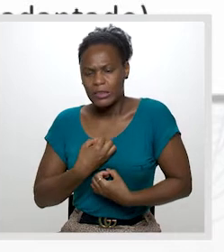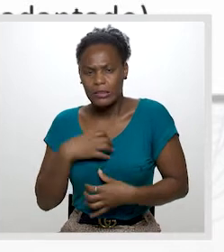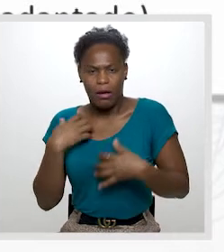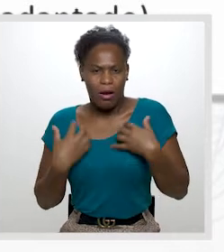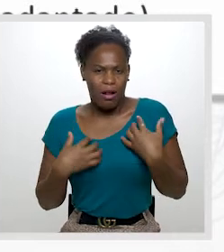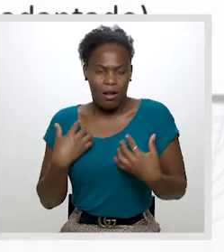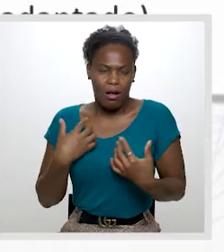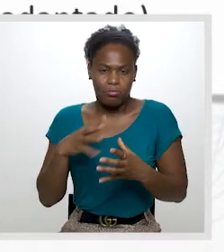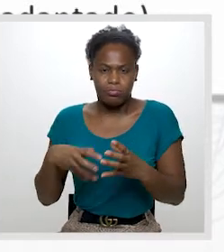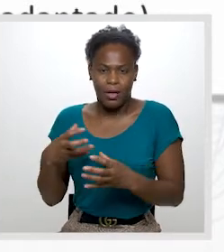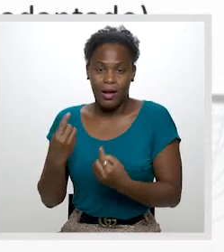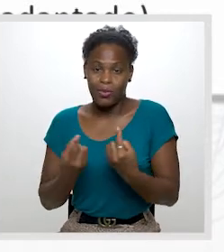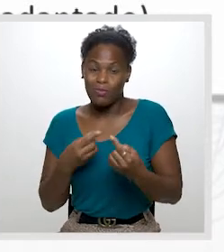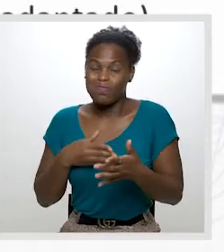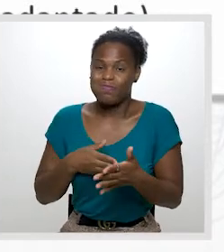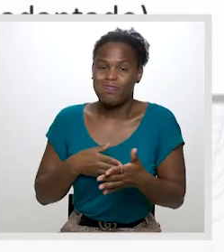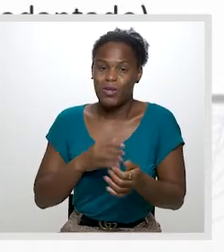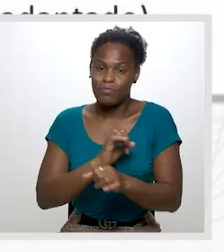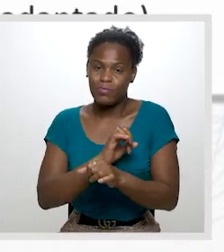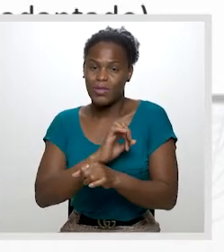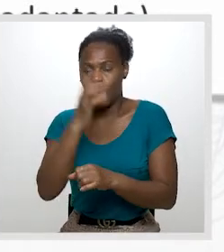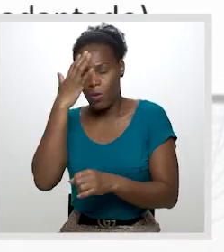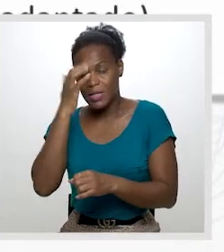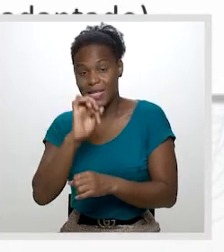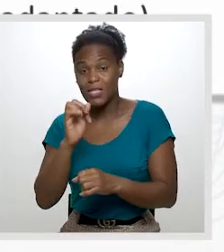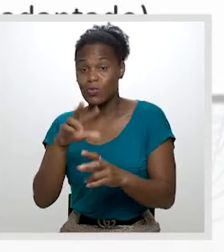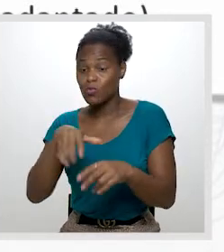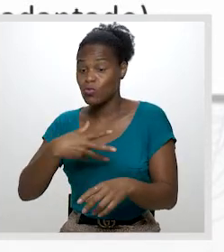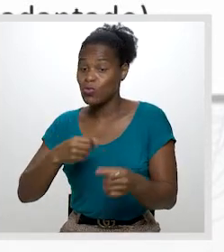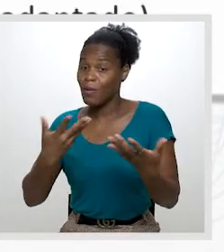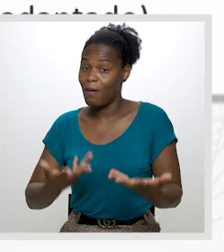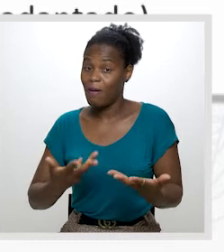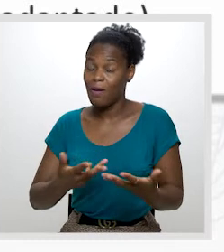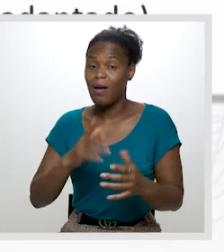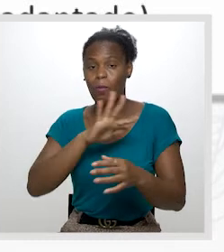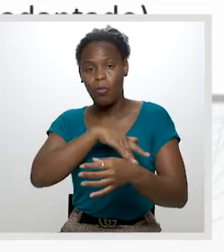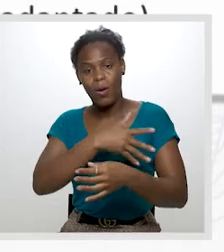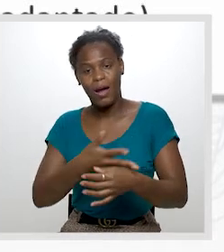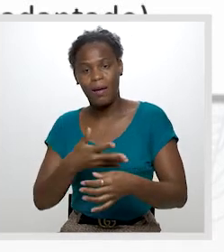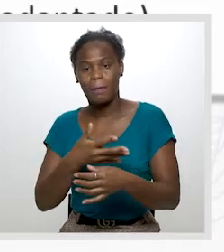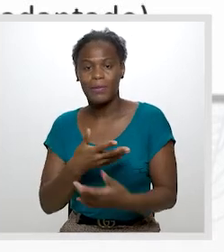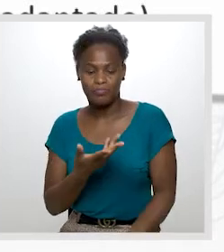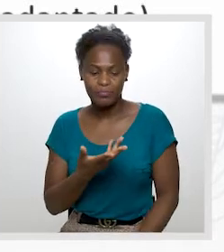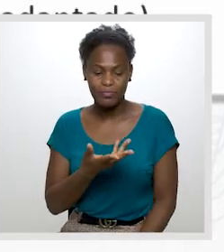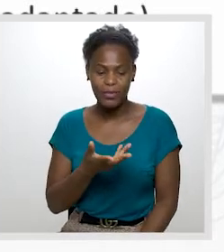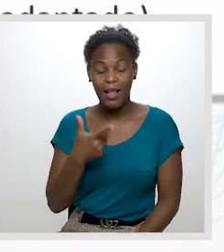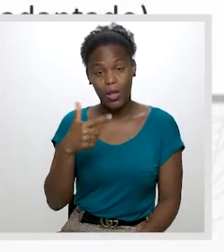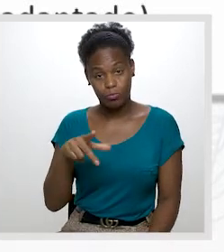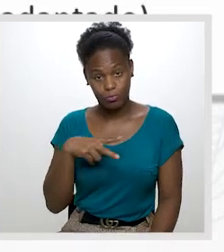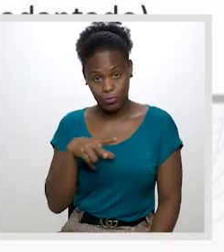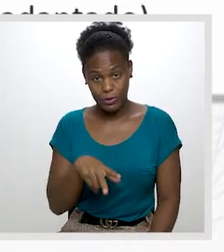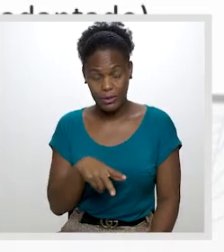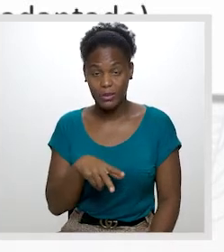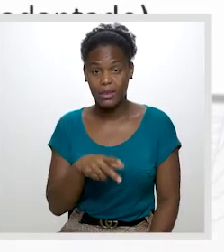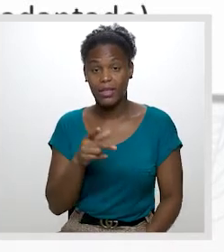das perplexidades e alguns dos bloqueios da consciência contemporânea. Poema de recriação da